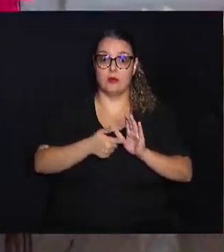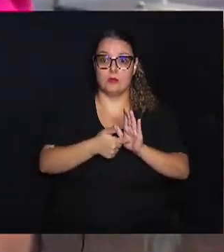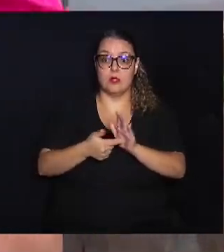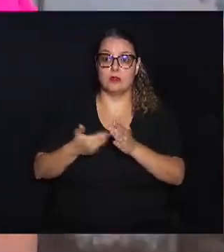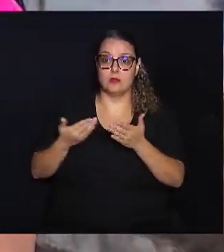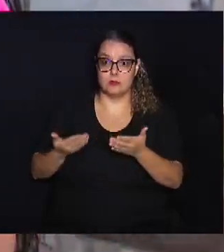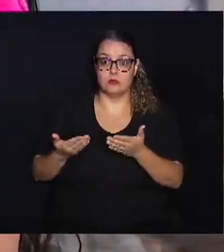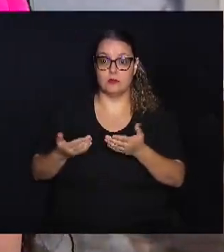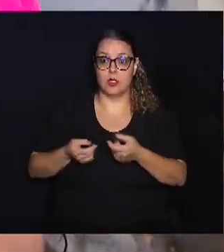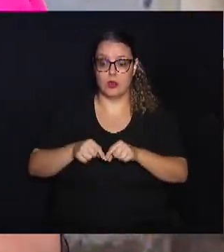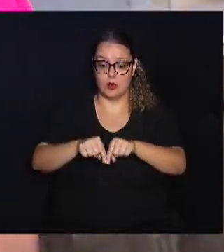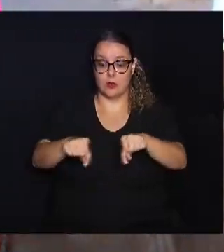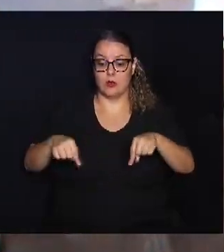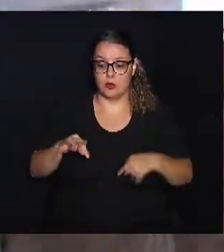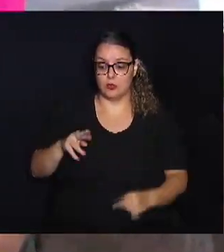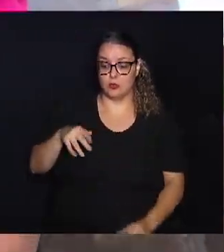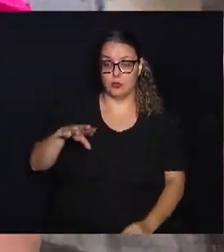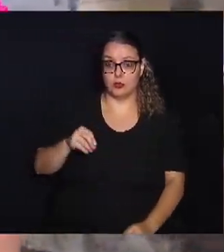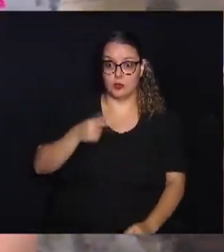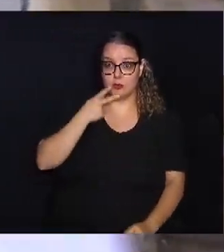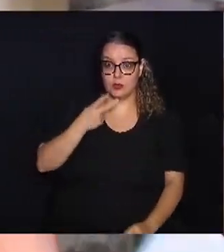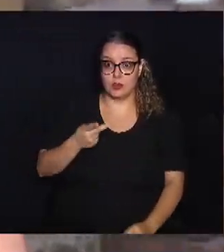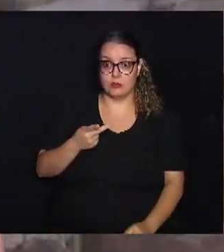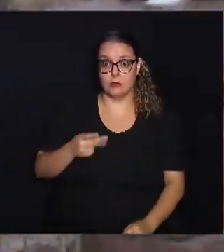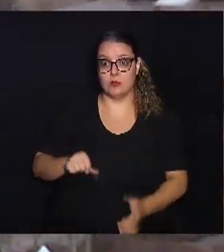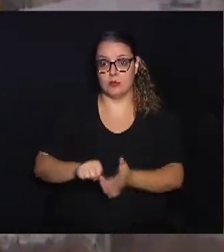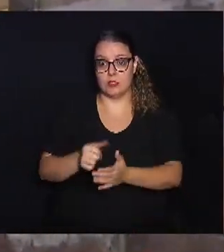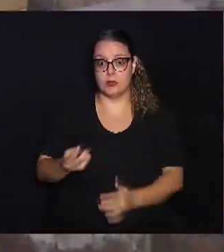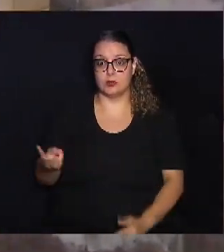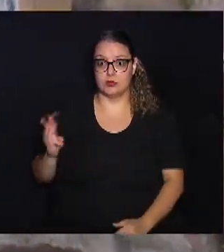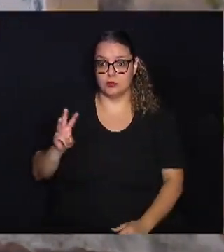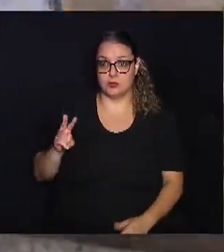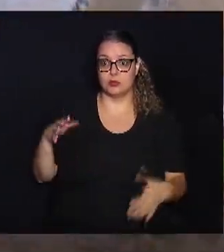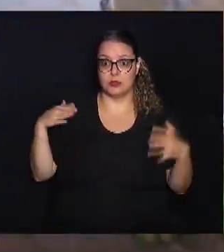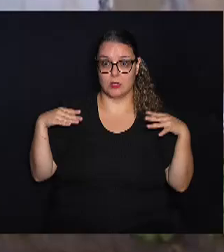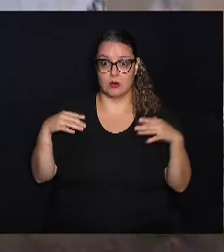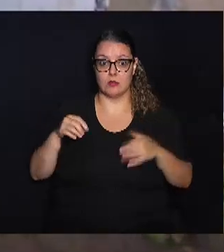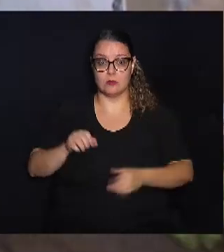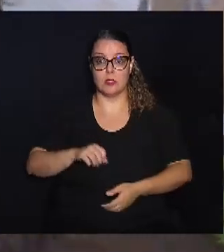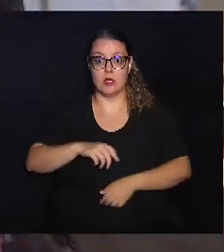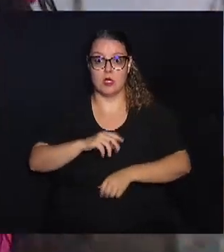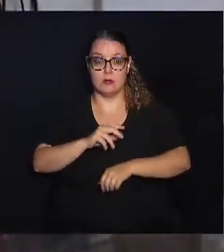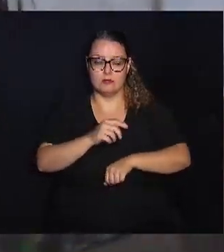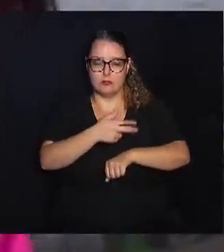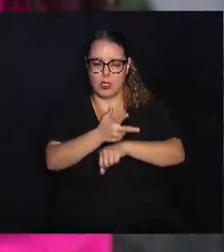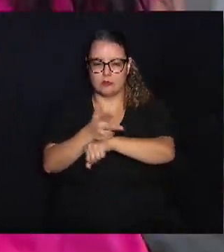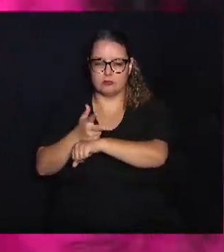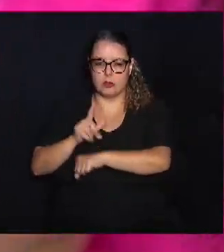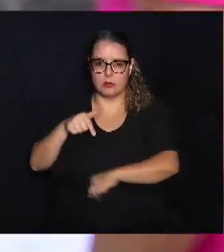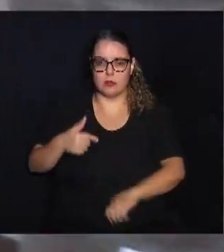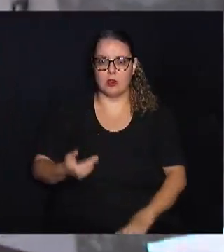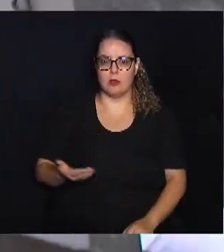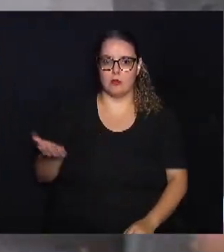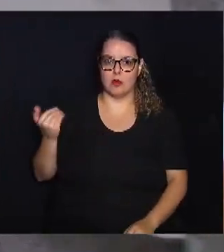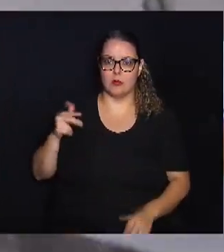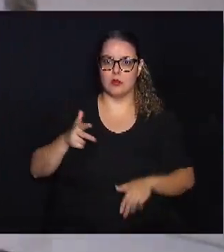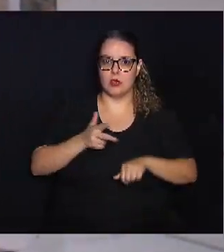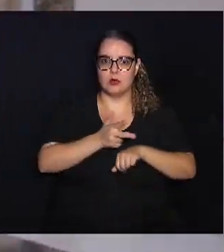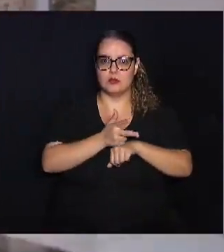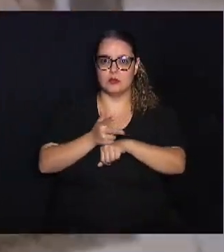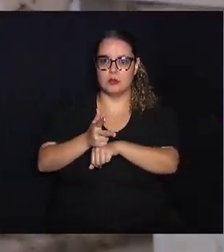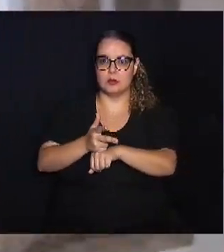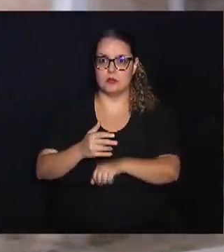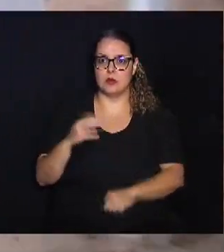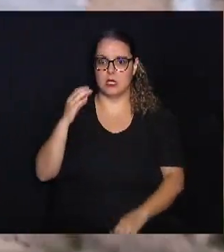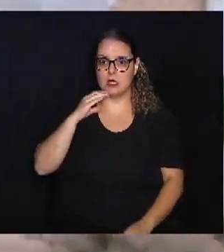aquele túmulo que eu falei. Primeiro tem o túmulo dos Três Anjinhos, nós fizemos imagens mais tarde, mas esse aqui, pode caminhar aqui, Marco Aurélio, mais rapidinho.